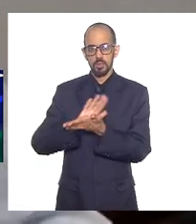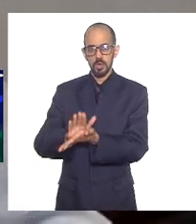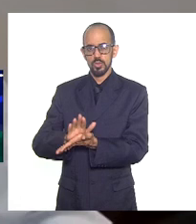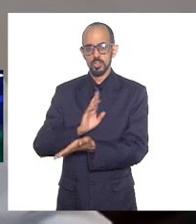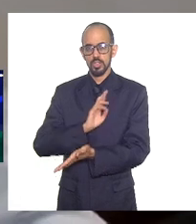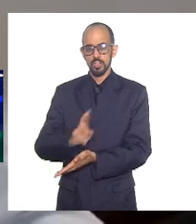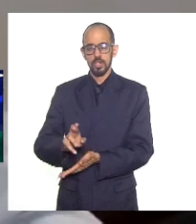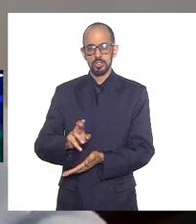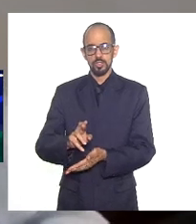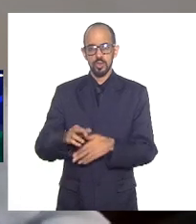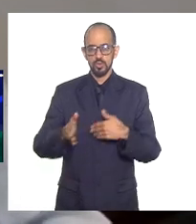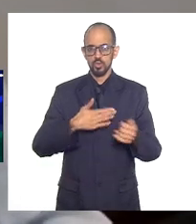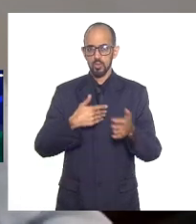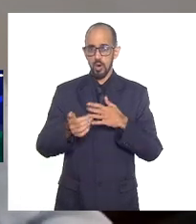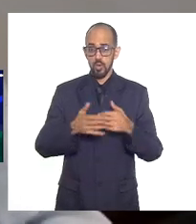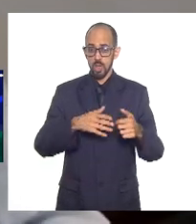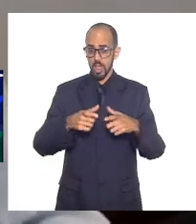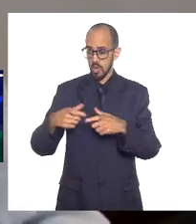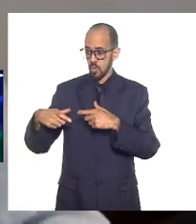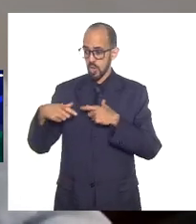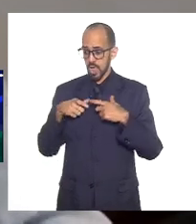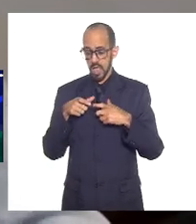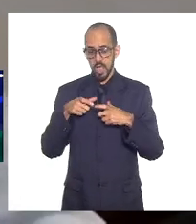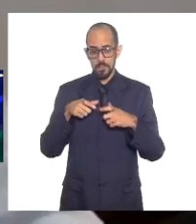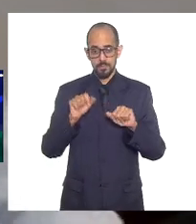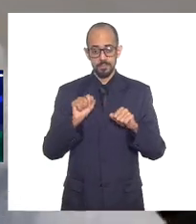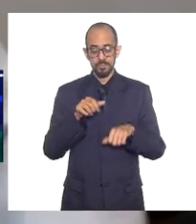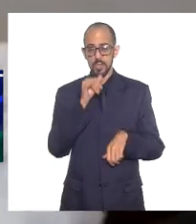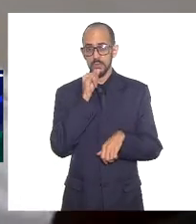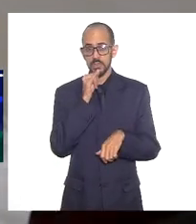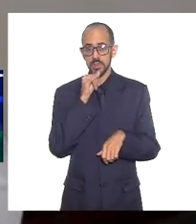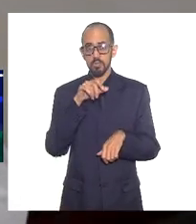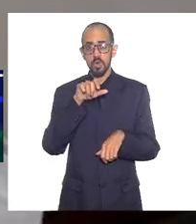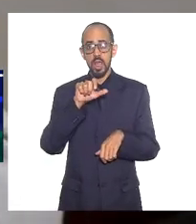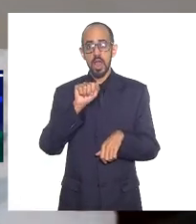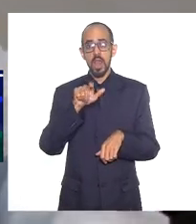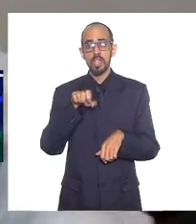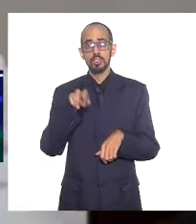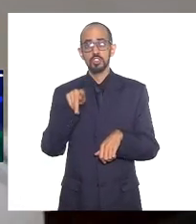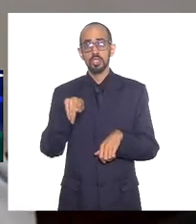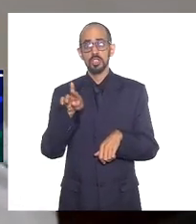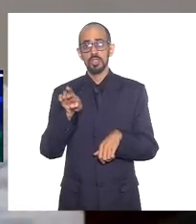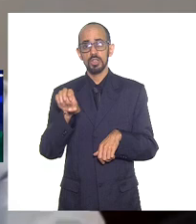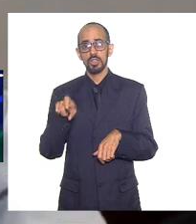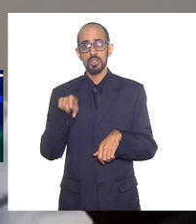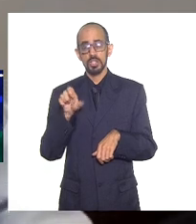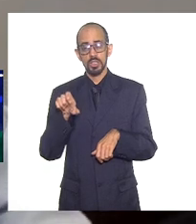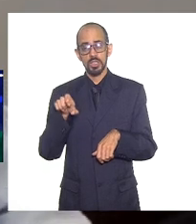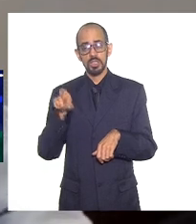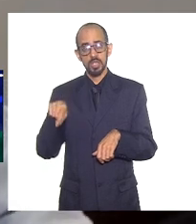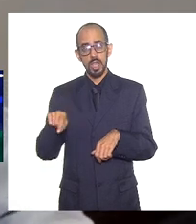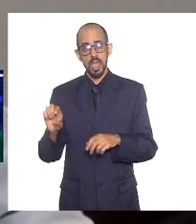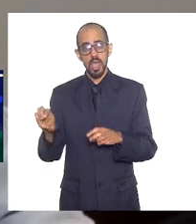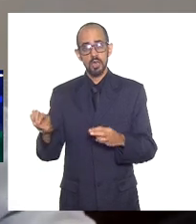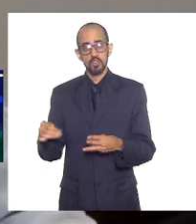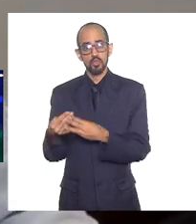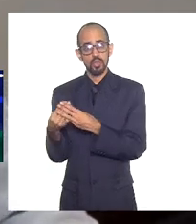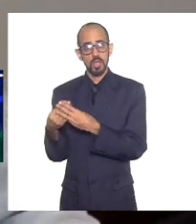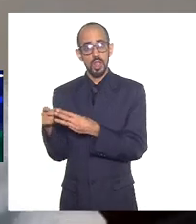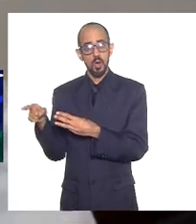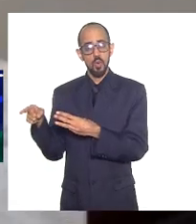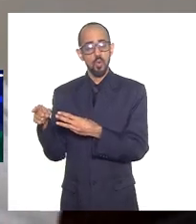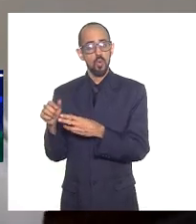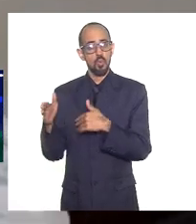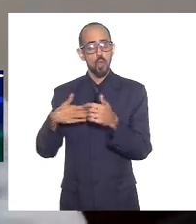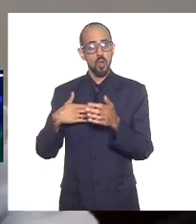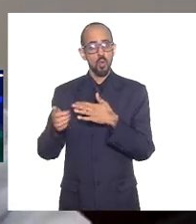religião afetada, deputado Alexandre Kloplock, que é de matriz judaica, a violência religiosa, a intolerância religiosa, qualquer que seja a religião